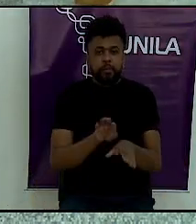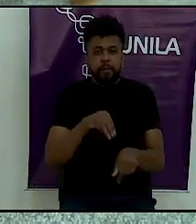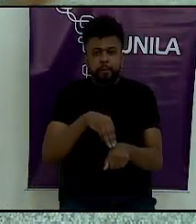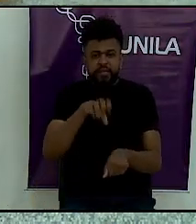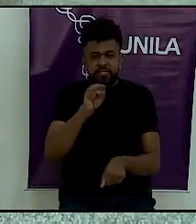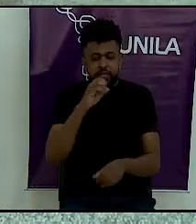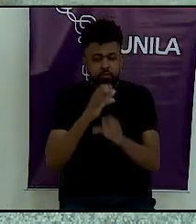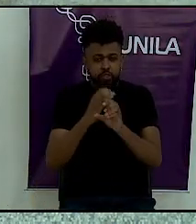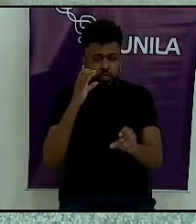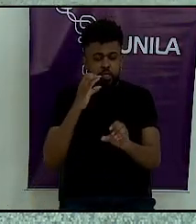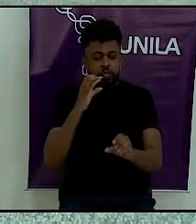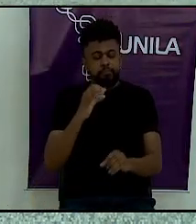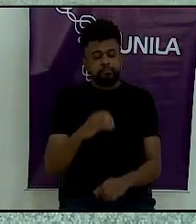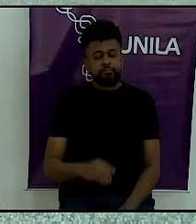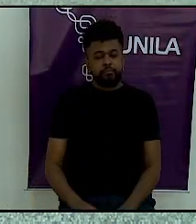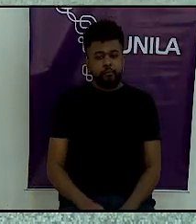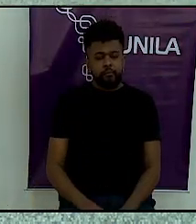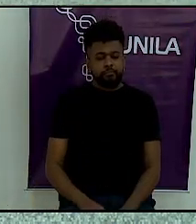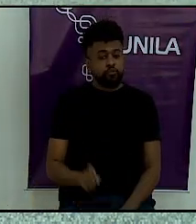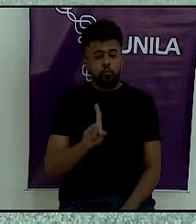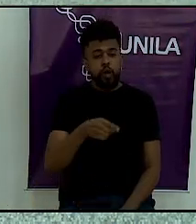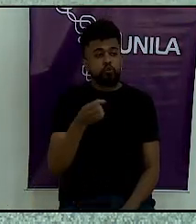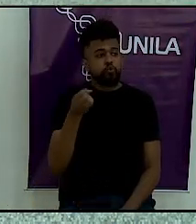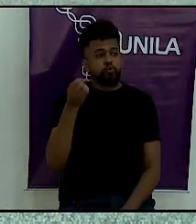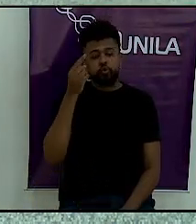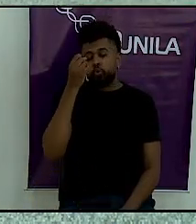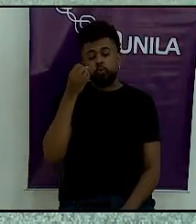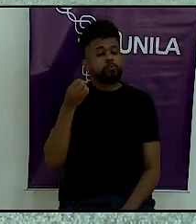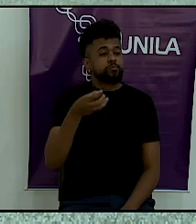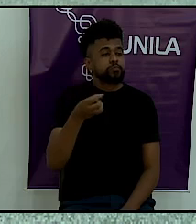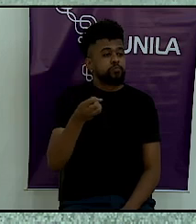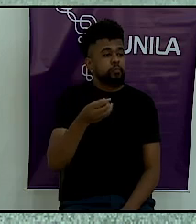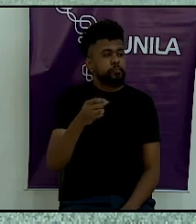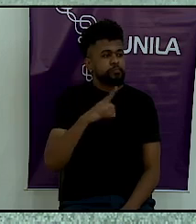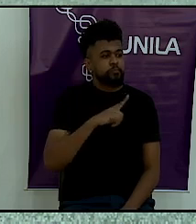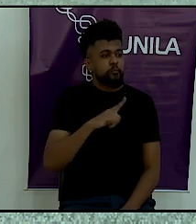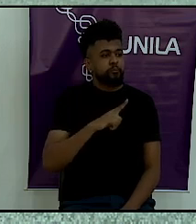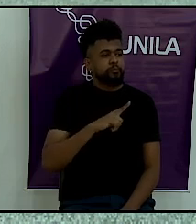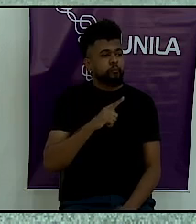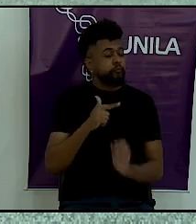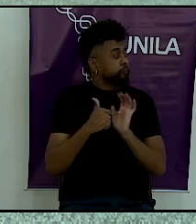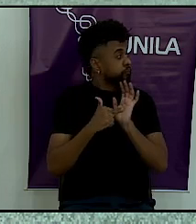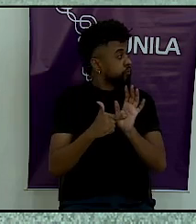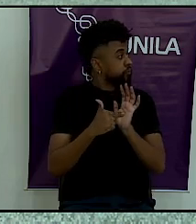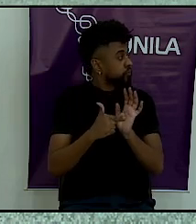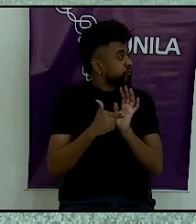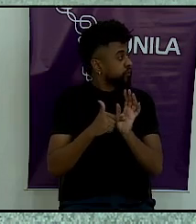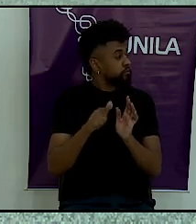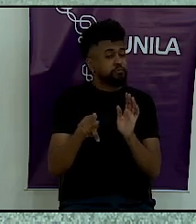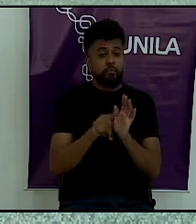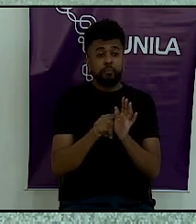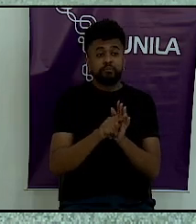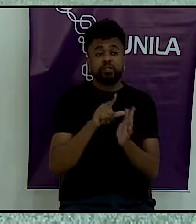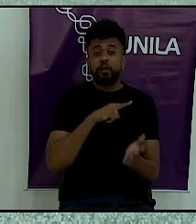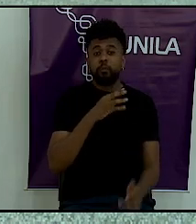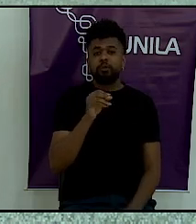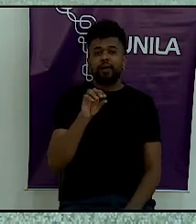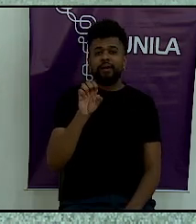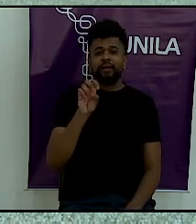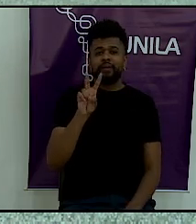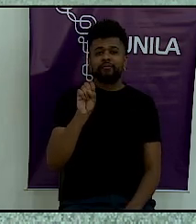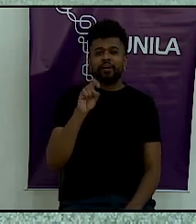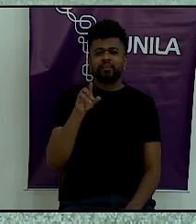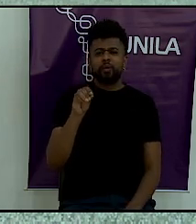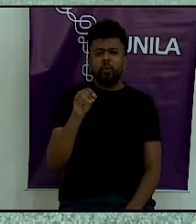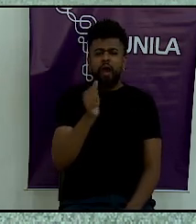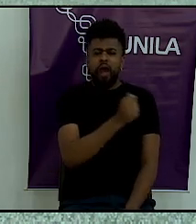Bom, creio que não é novidade que um dos grandes problemas nossos na UNILA é a questão da evasão. Evasão,